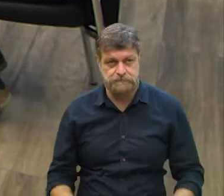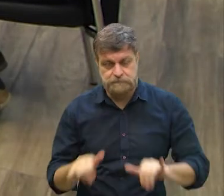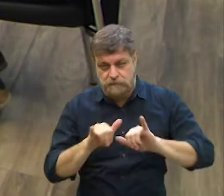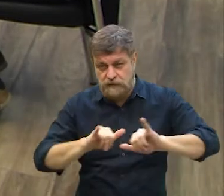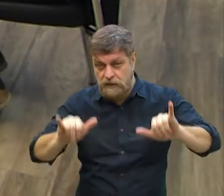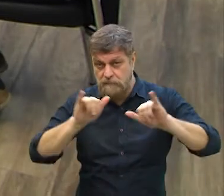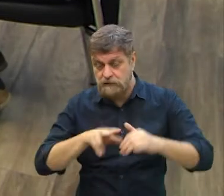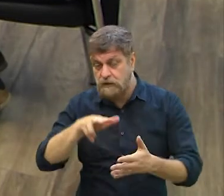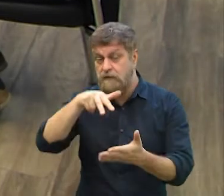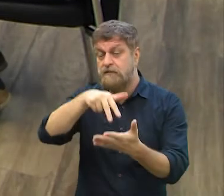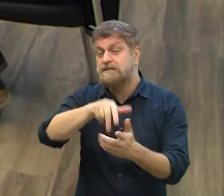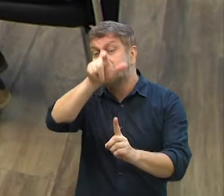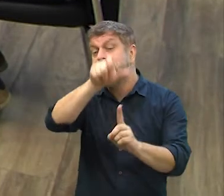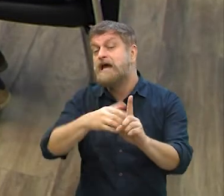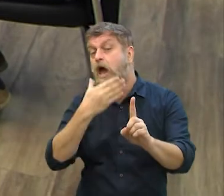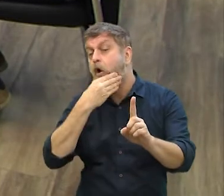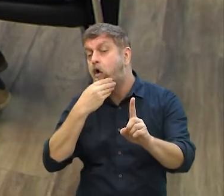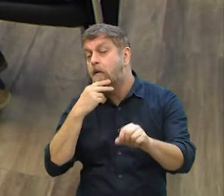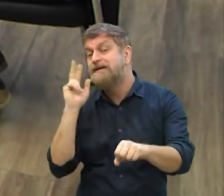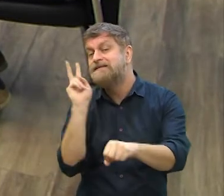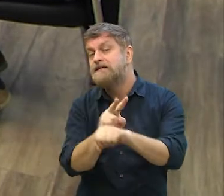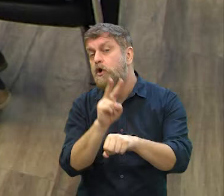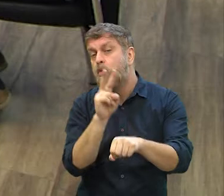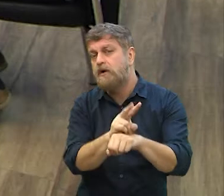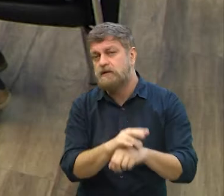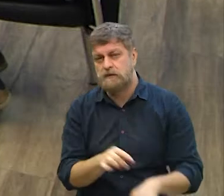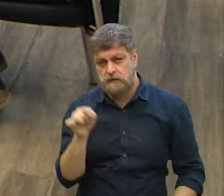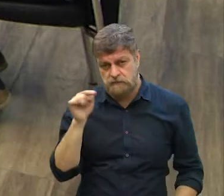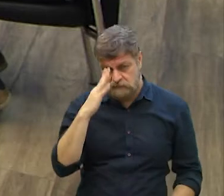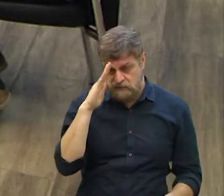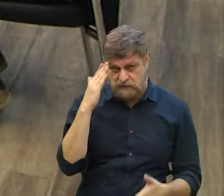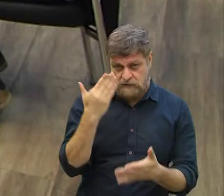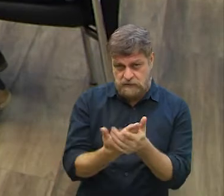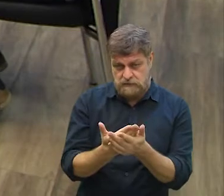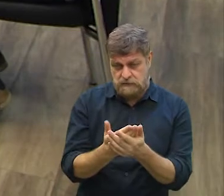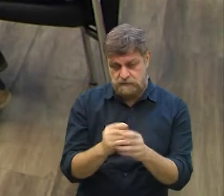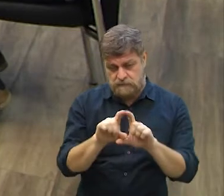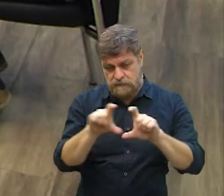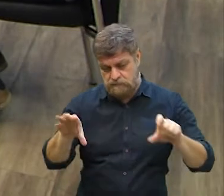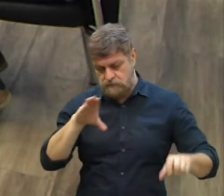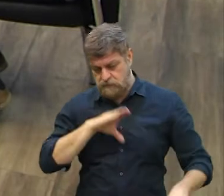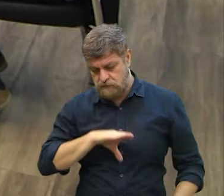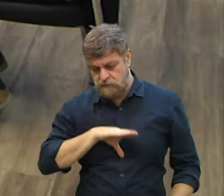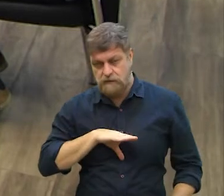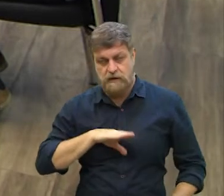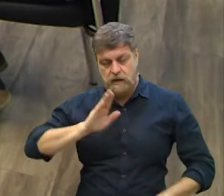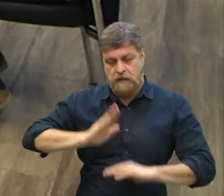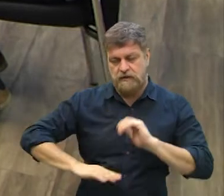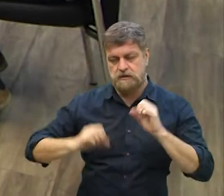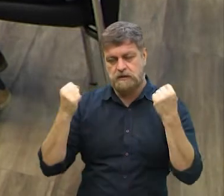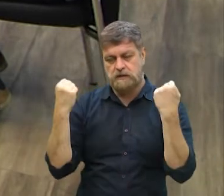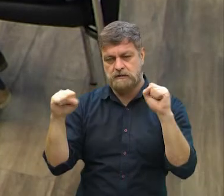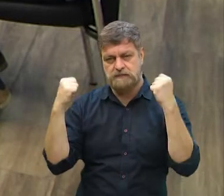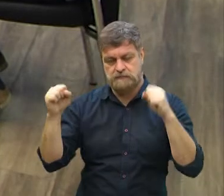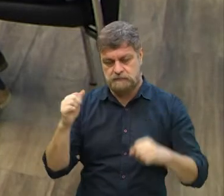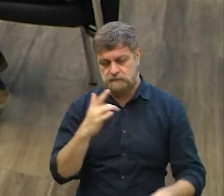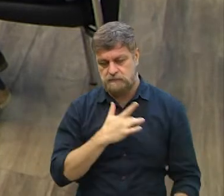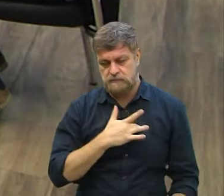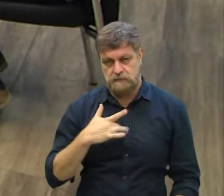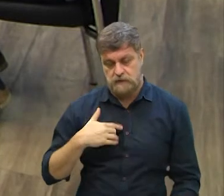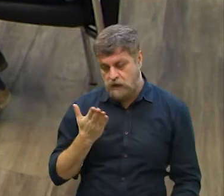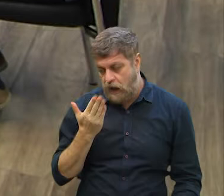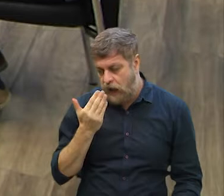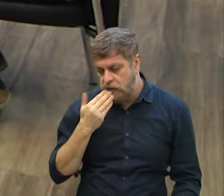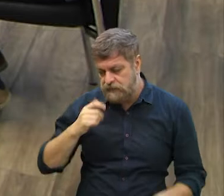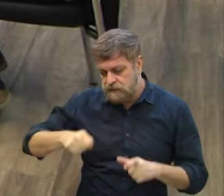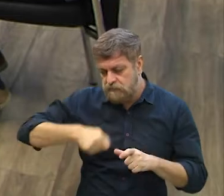campanha, né, de seja homem, se cuide, você acredita que a mensagem de praticar exercício, de ter alimentação